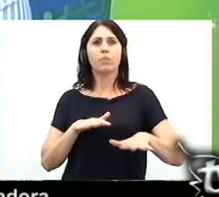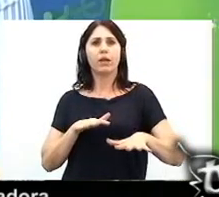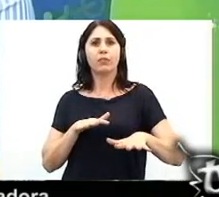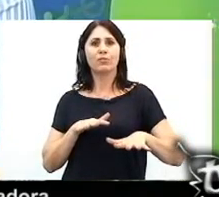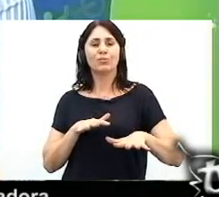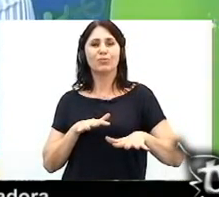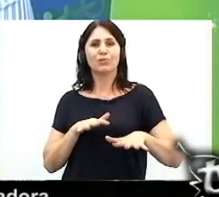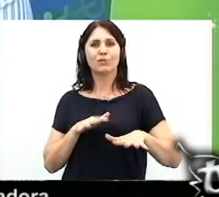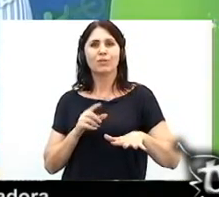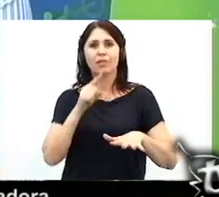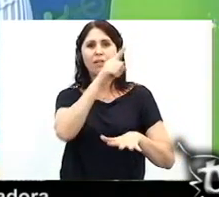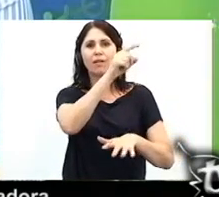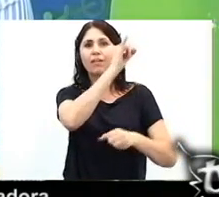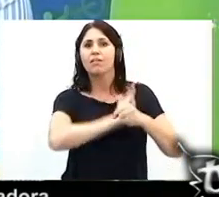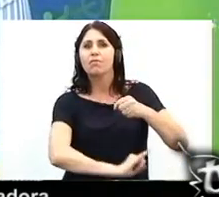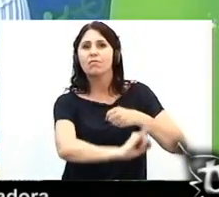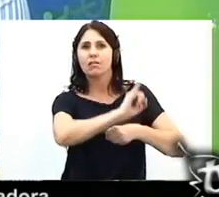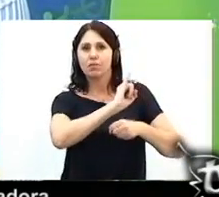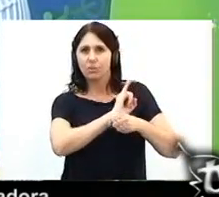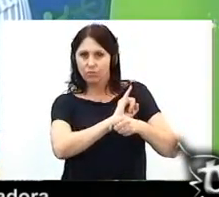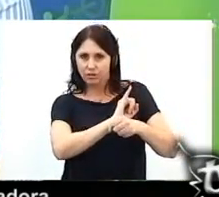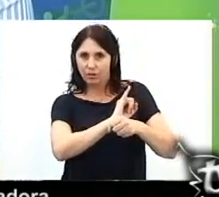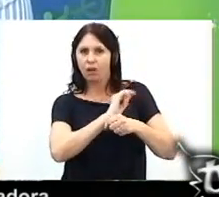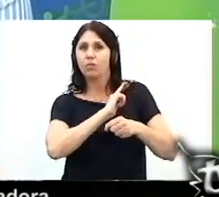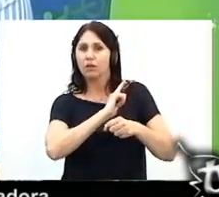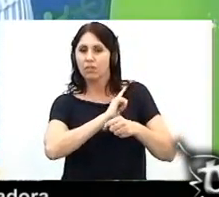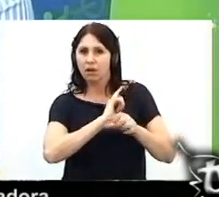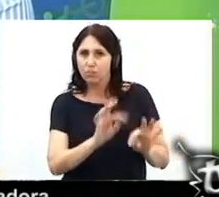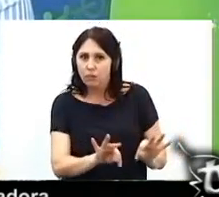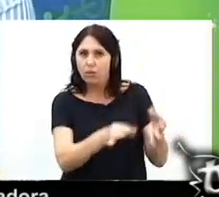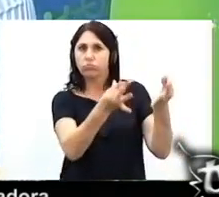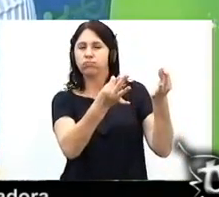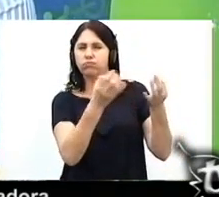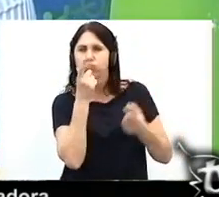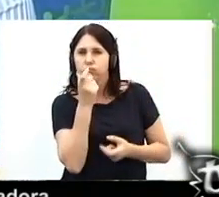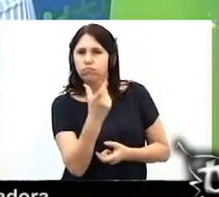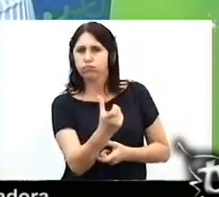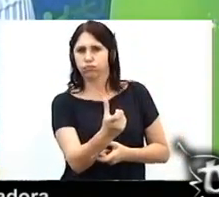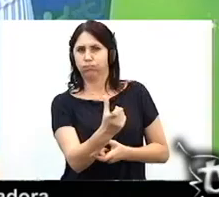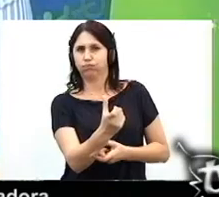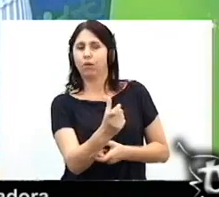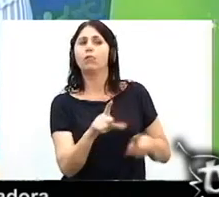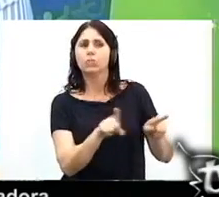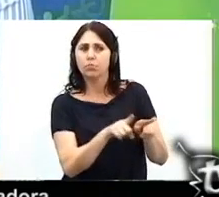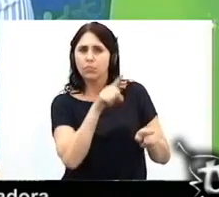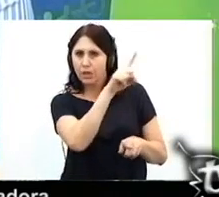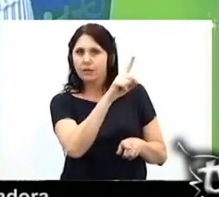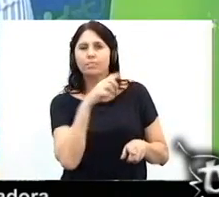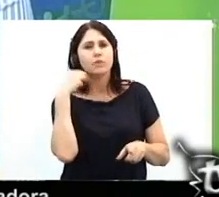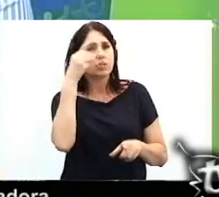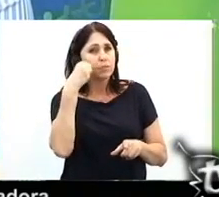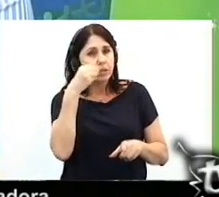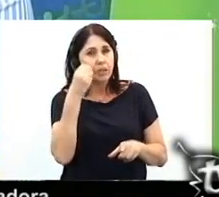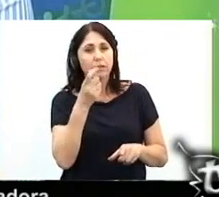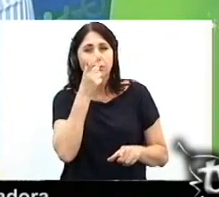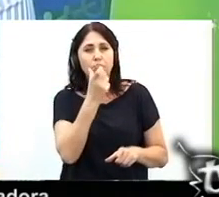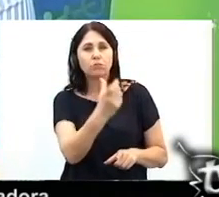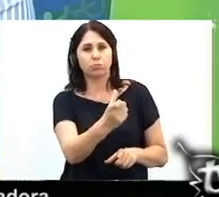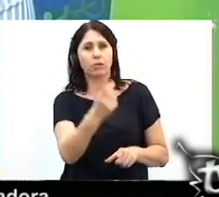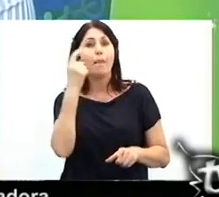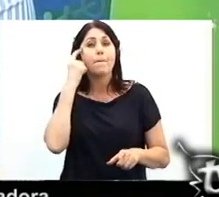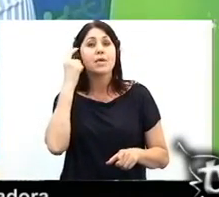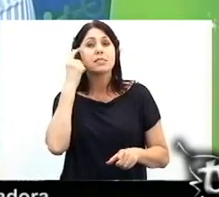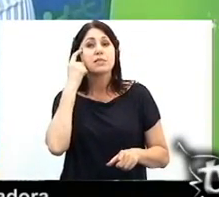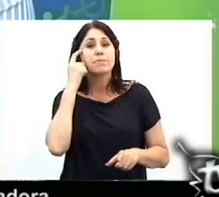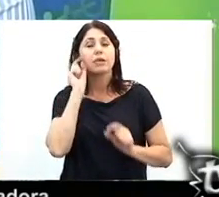tentar sistematizar em algumas linguagens, em algumas ações, de que forma a gente poderia trazer essa discussão da mobilidade urbana,